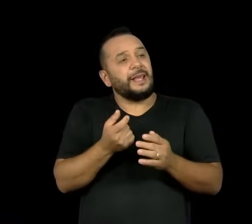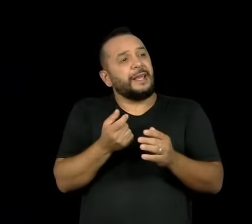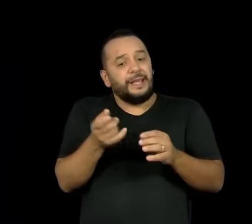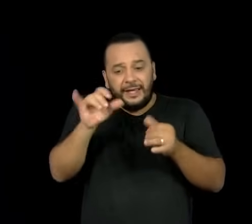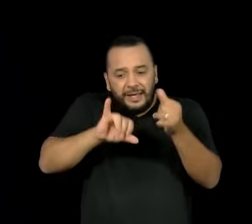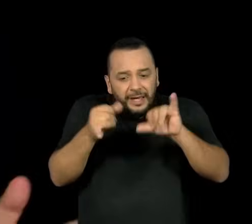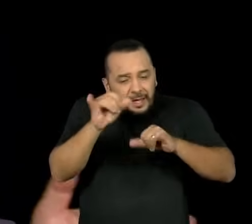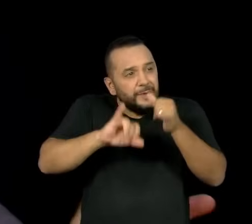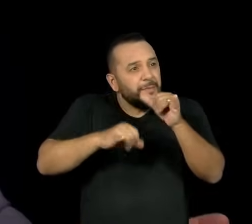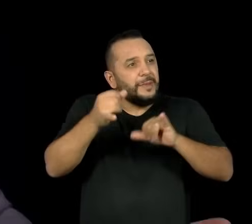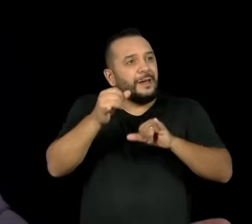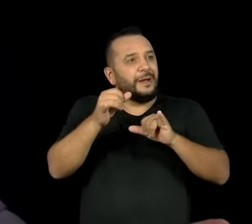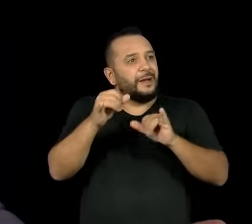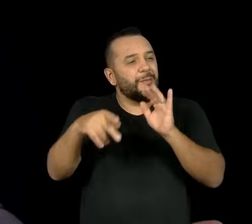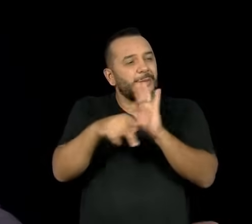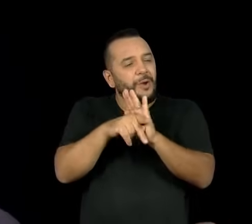substâncias